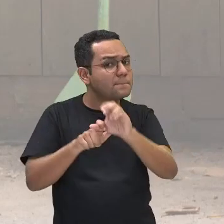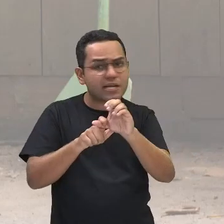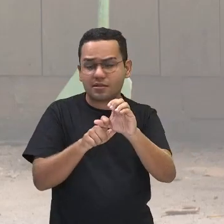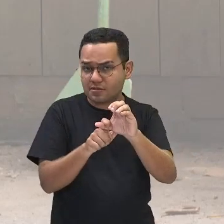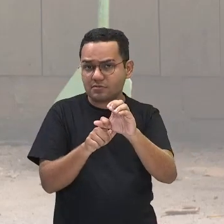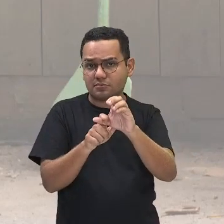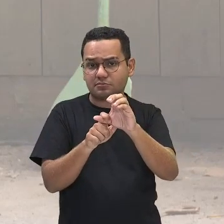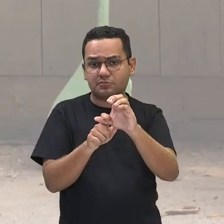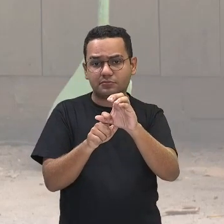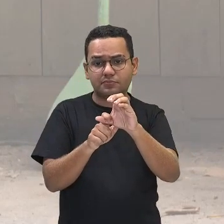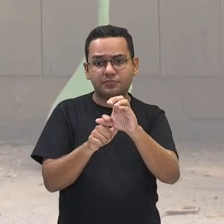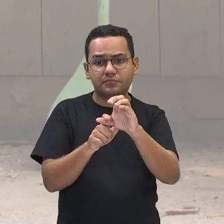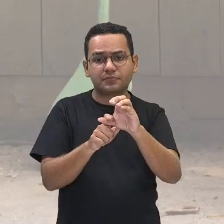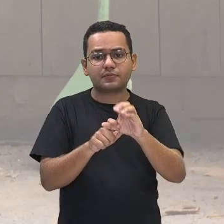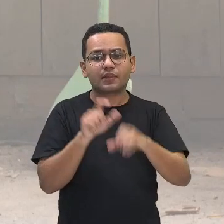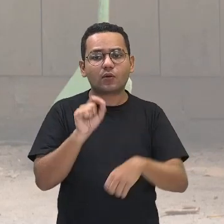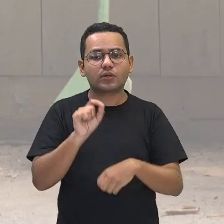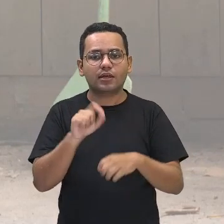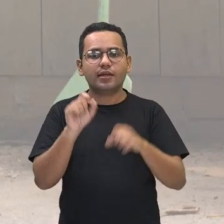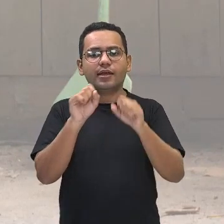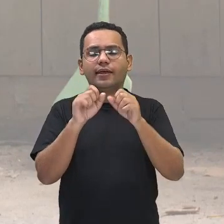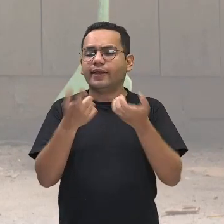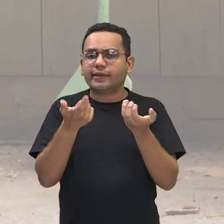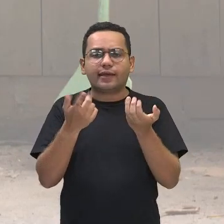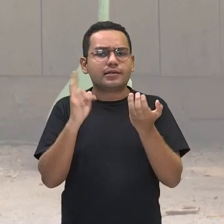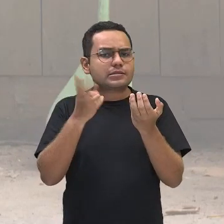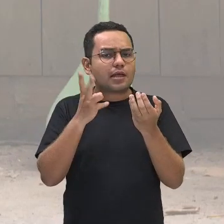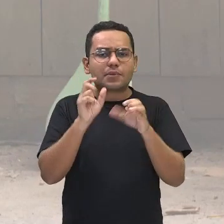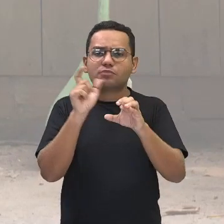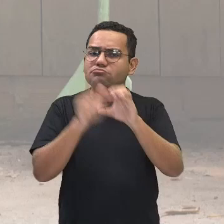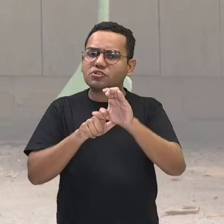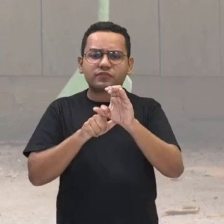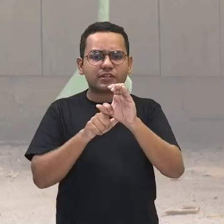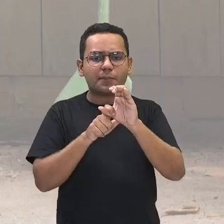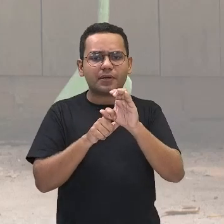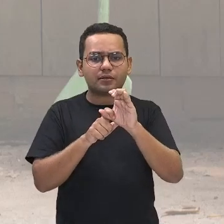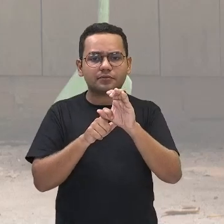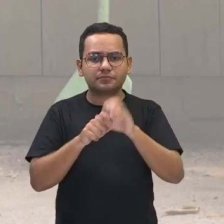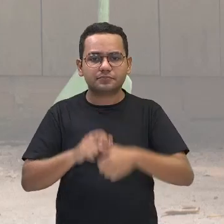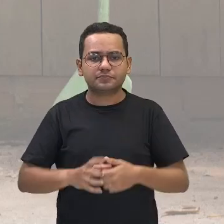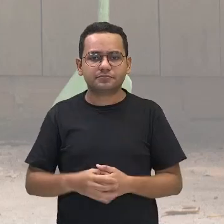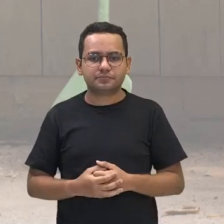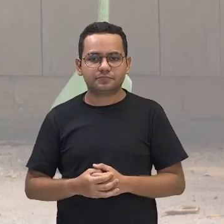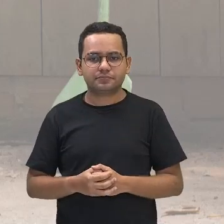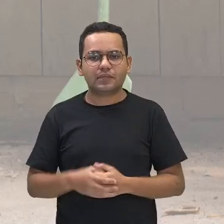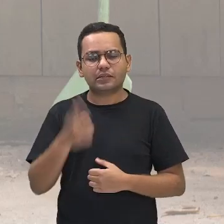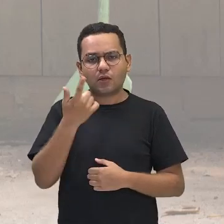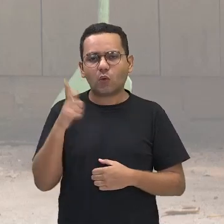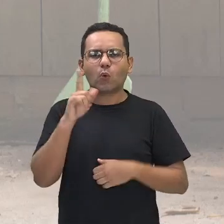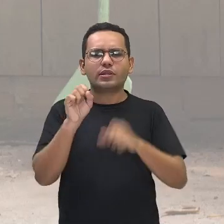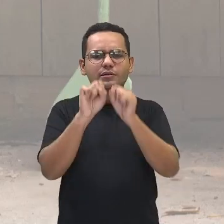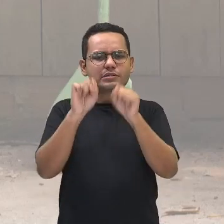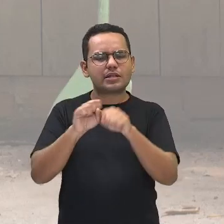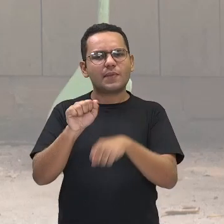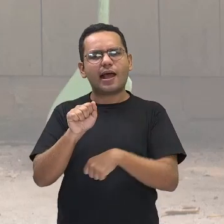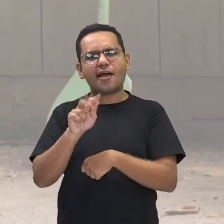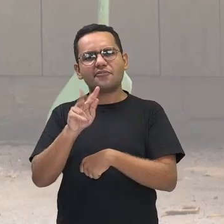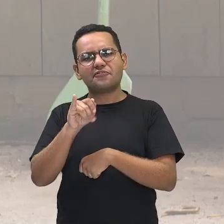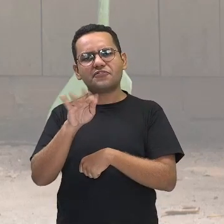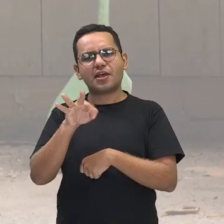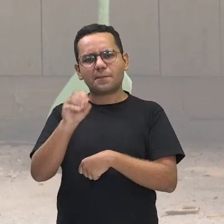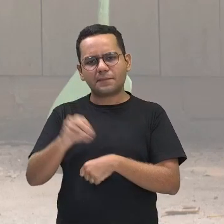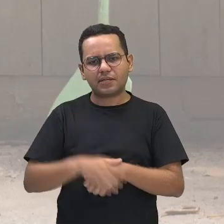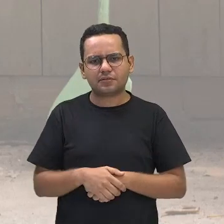gente conhece como sistema de endividamento ou até mesmo sistema de aviamento. Professor, e ele